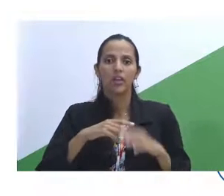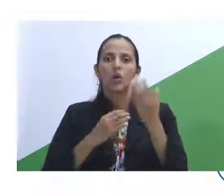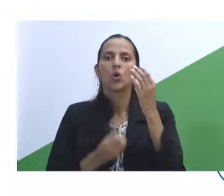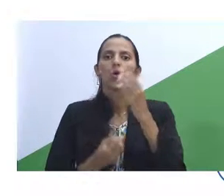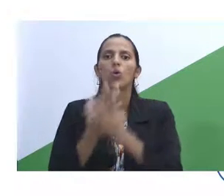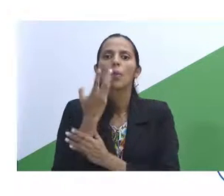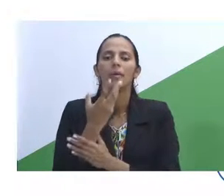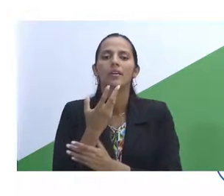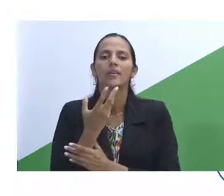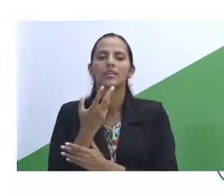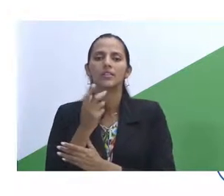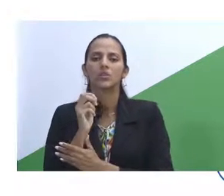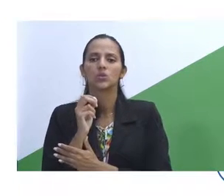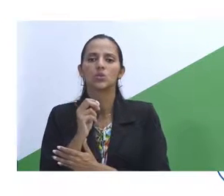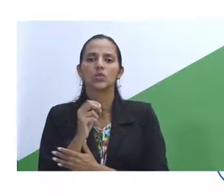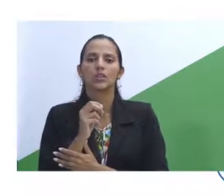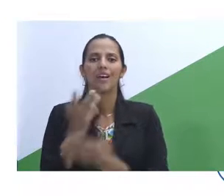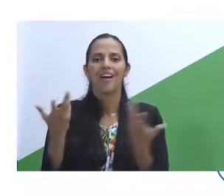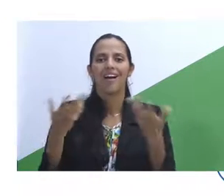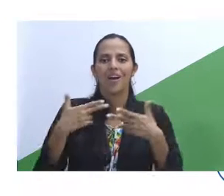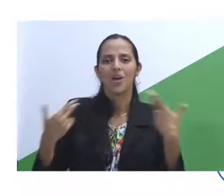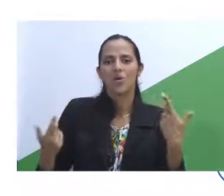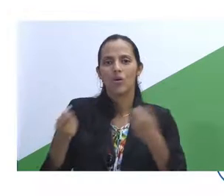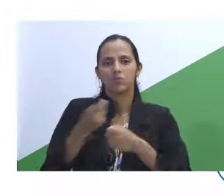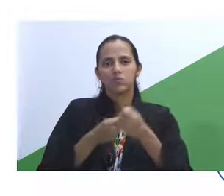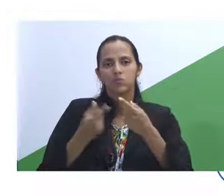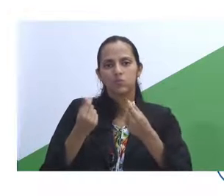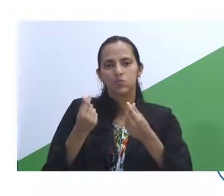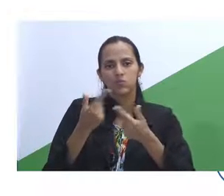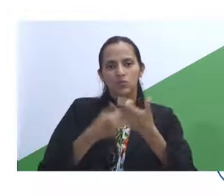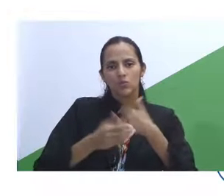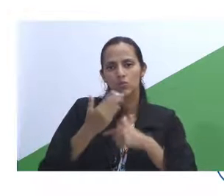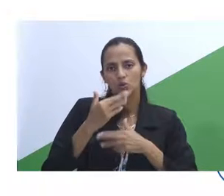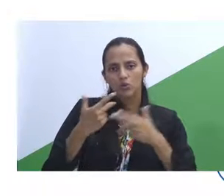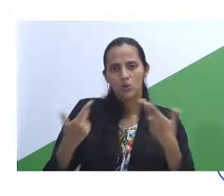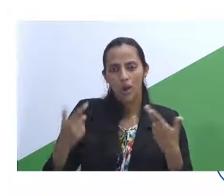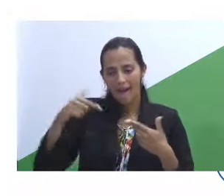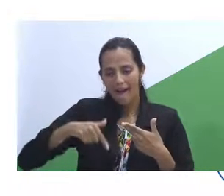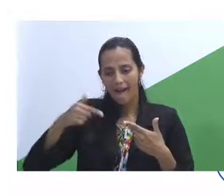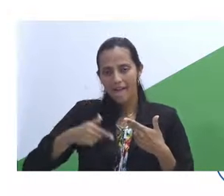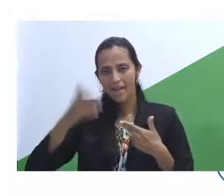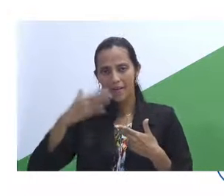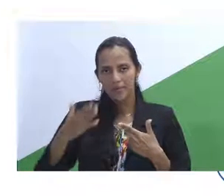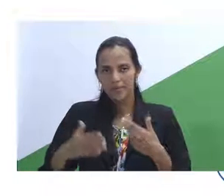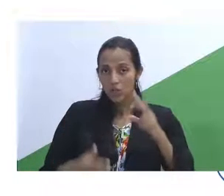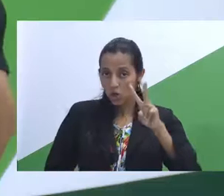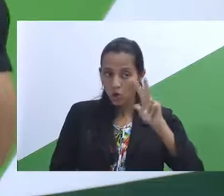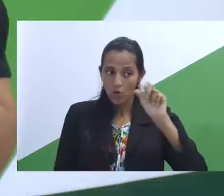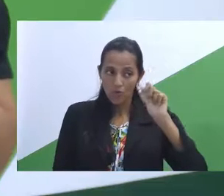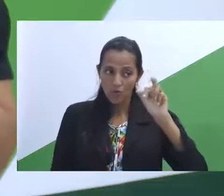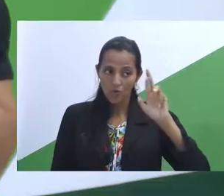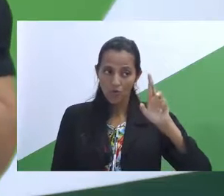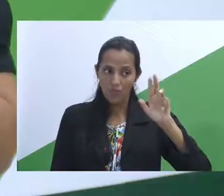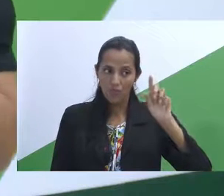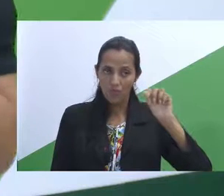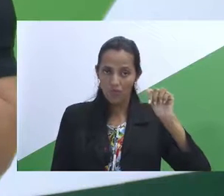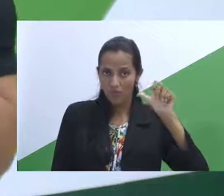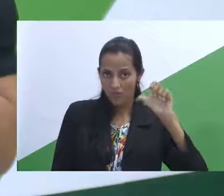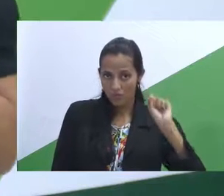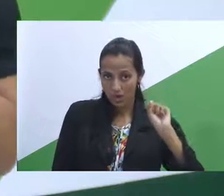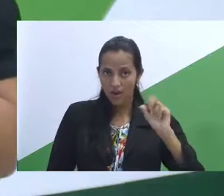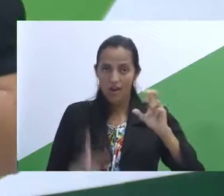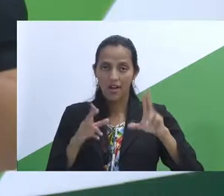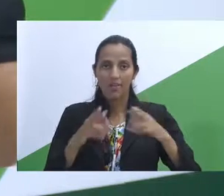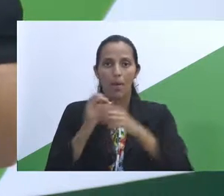Começar a colocar nossa economia, muito, pro capital, então, estrangeiro. Lembra que eu falei pra vocês, Vargas, ele salvaguarda as nossas